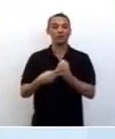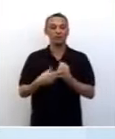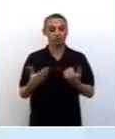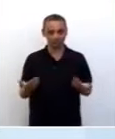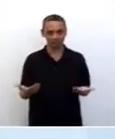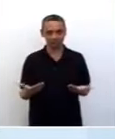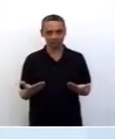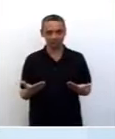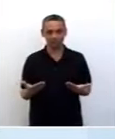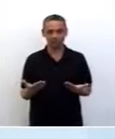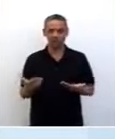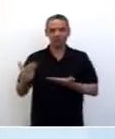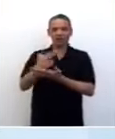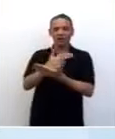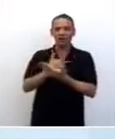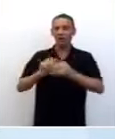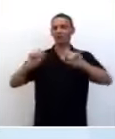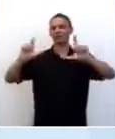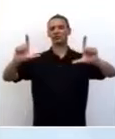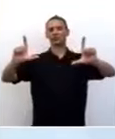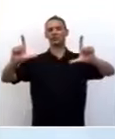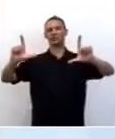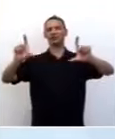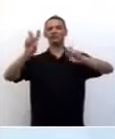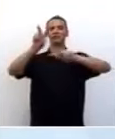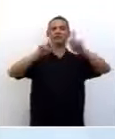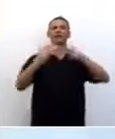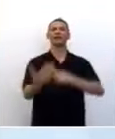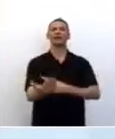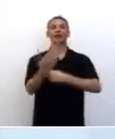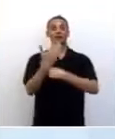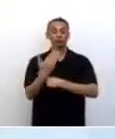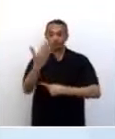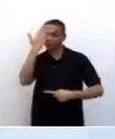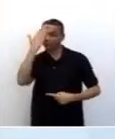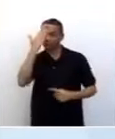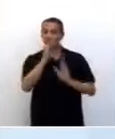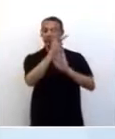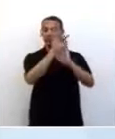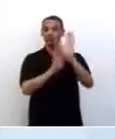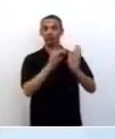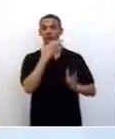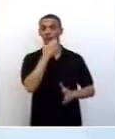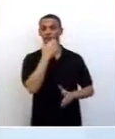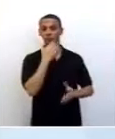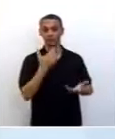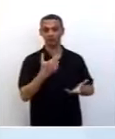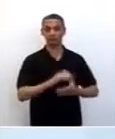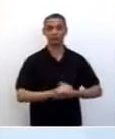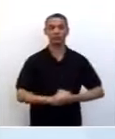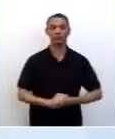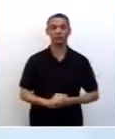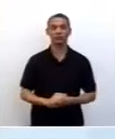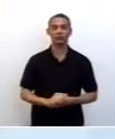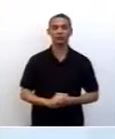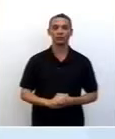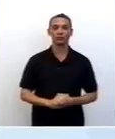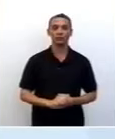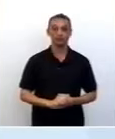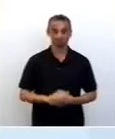Uma imagem, né, um pequeno desenho vai te ajudar também a entender um pouco o texto. Ok? É isso,